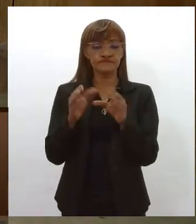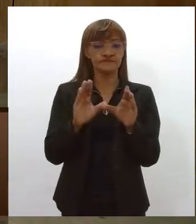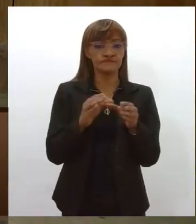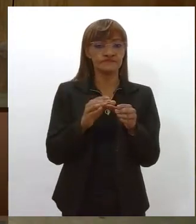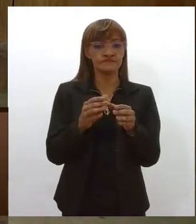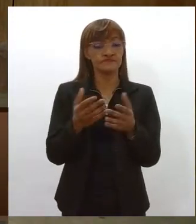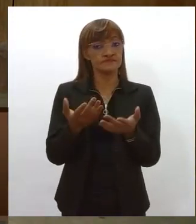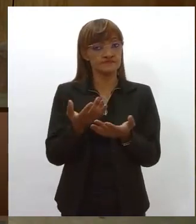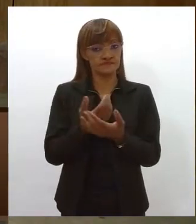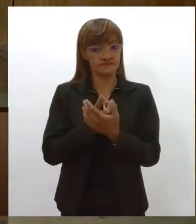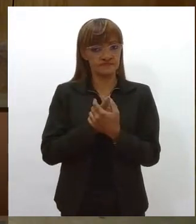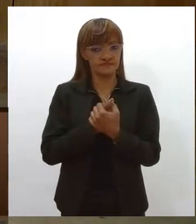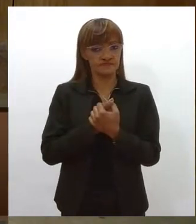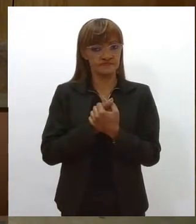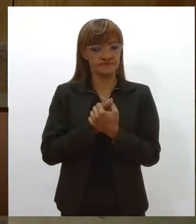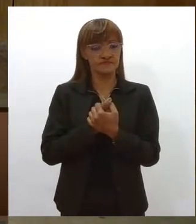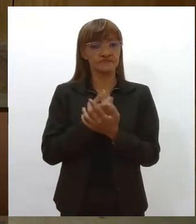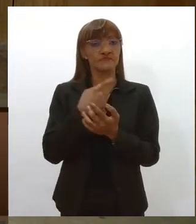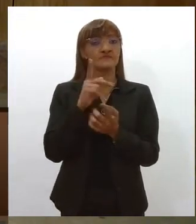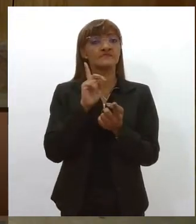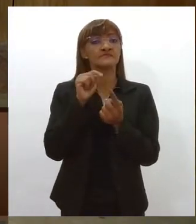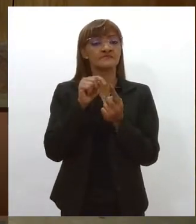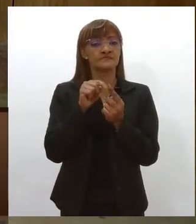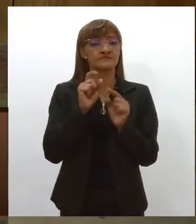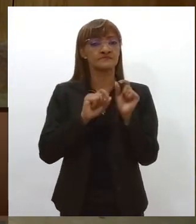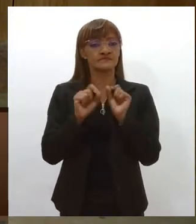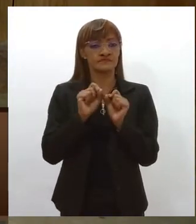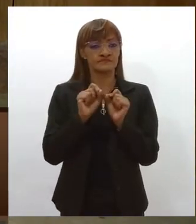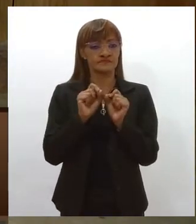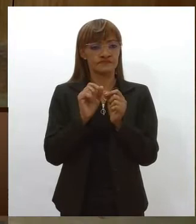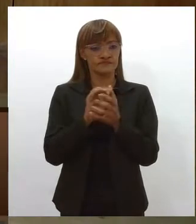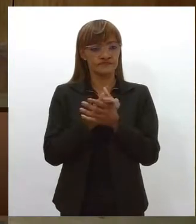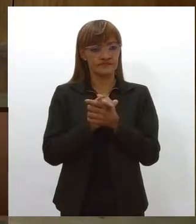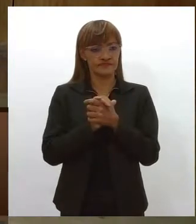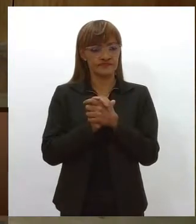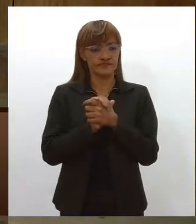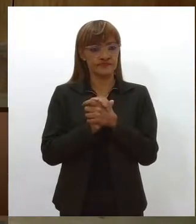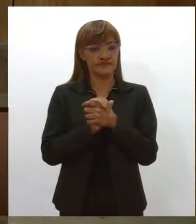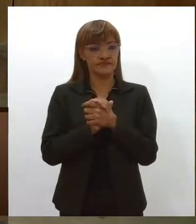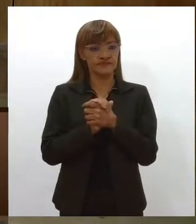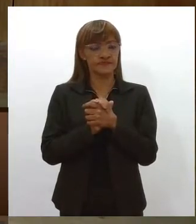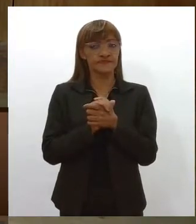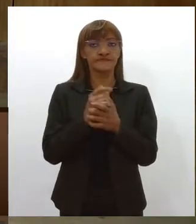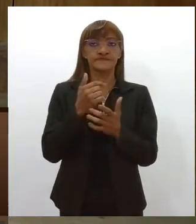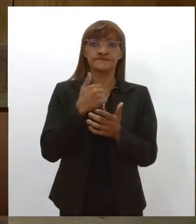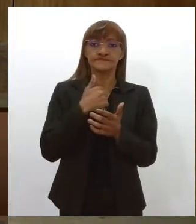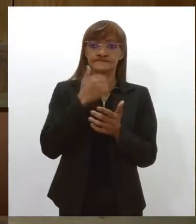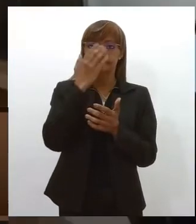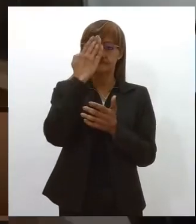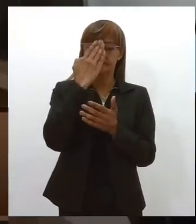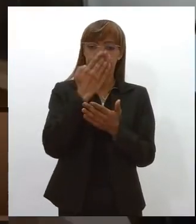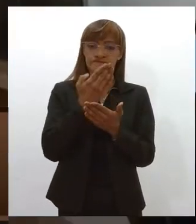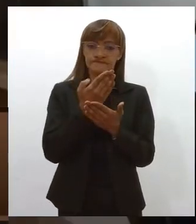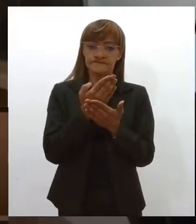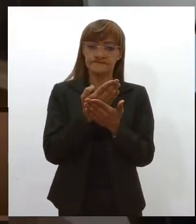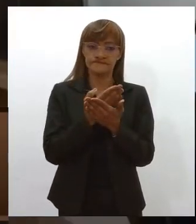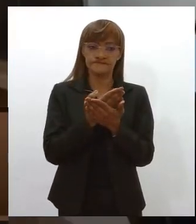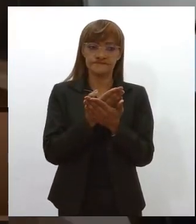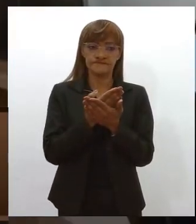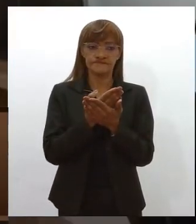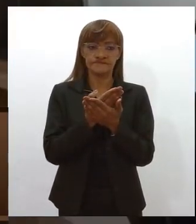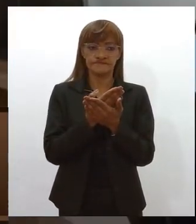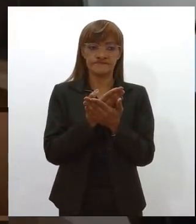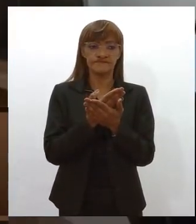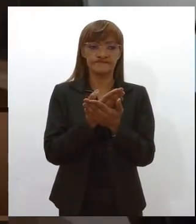ou outro. Qual é a sua expectativa em relação a isso? Eu acredito que com uma boa conversa